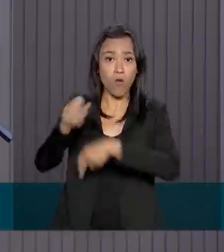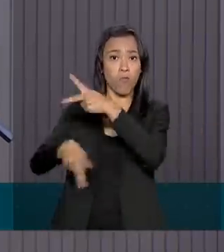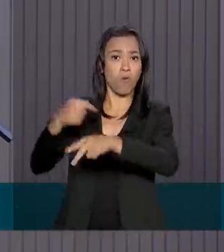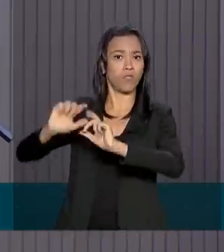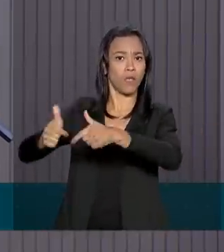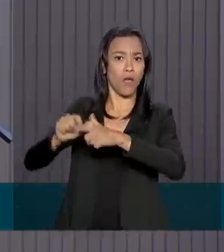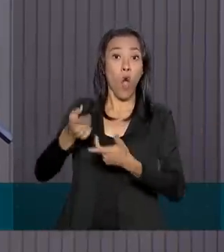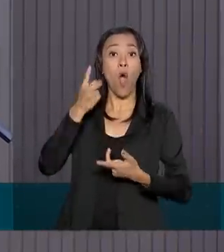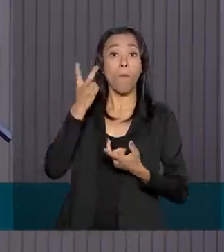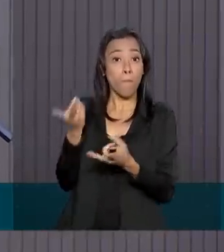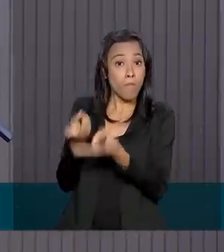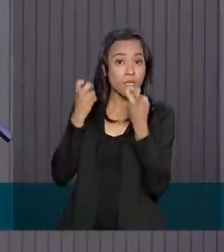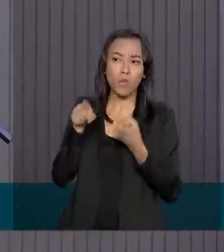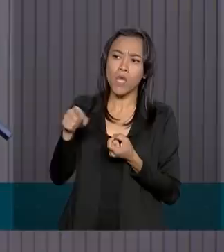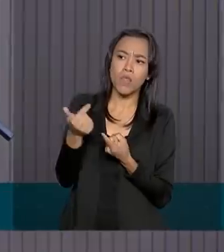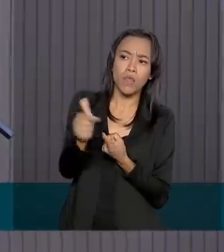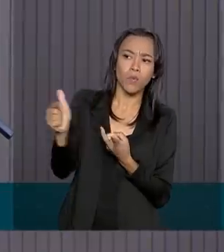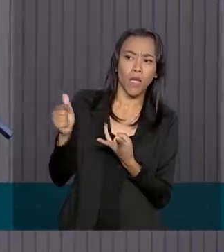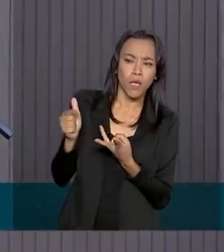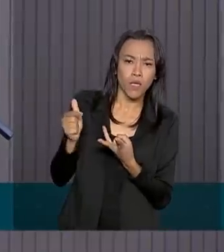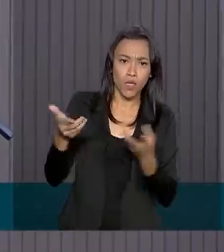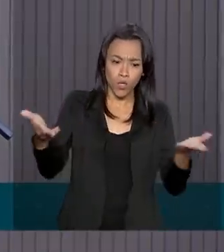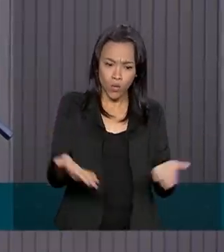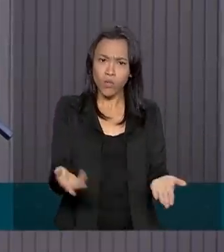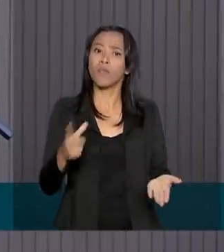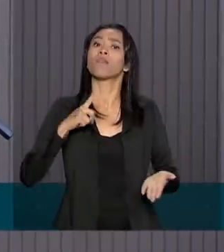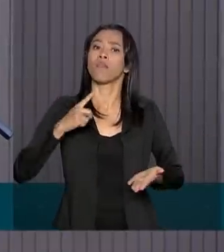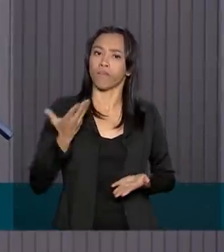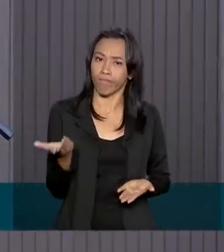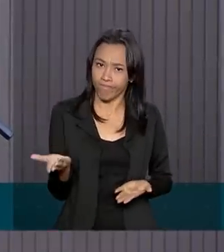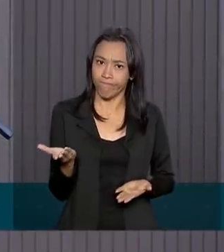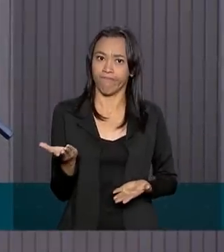eles não têm e vejam o que eles são.